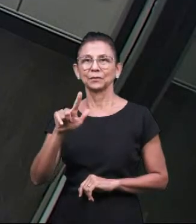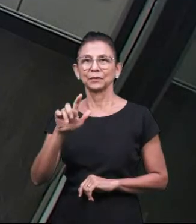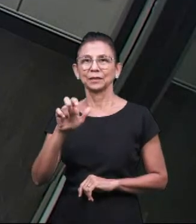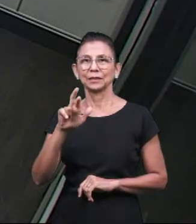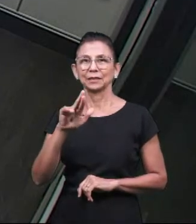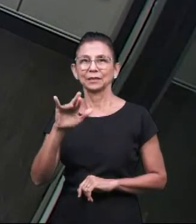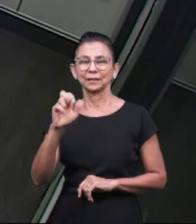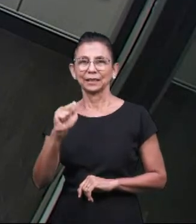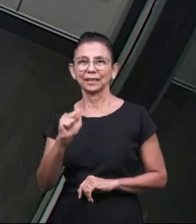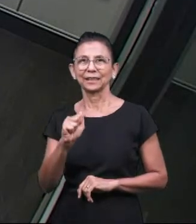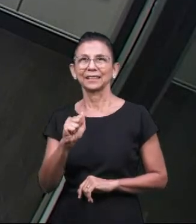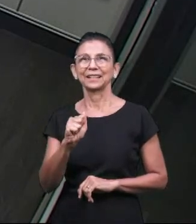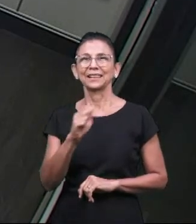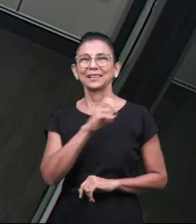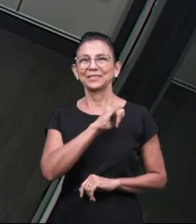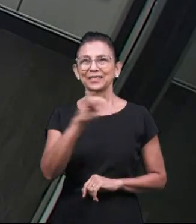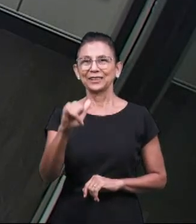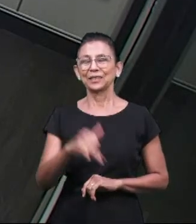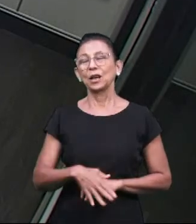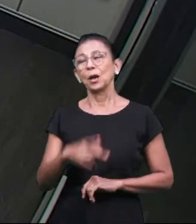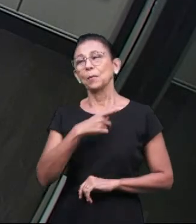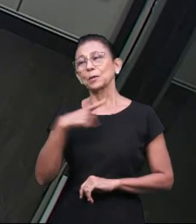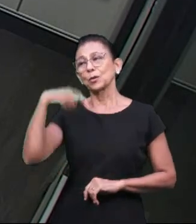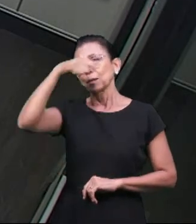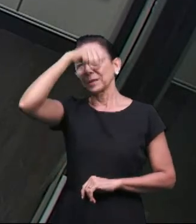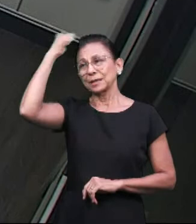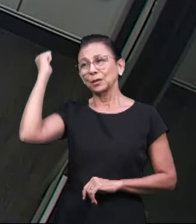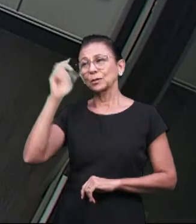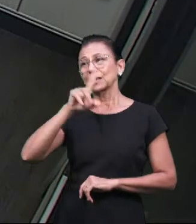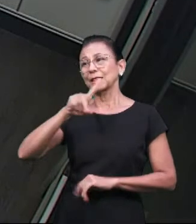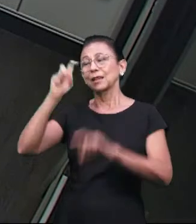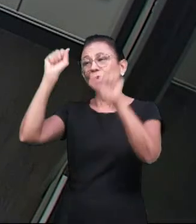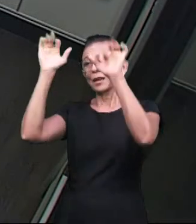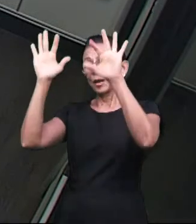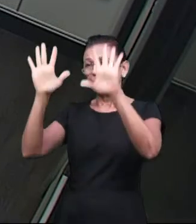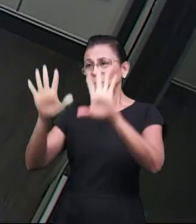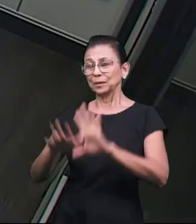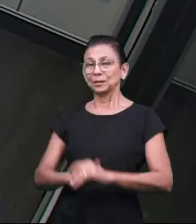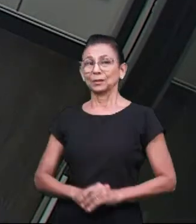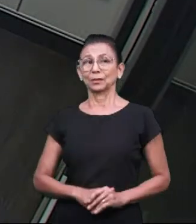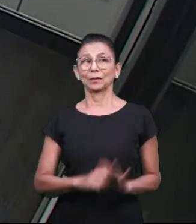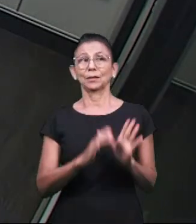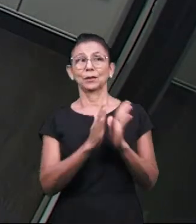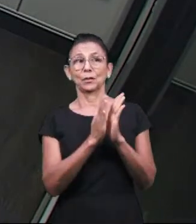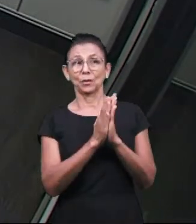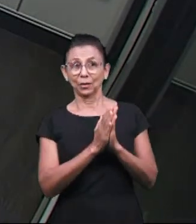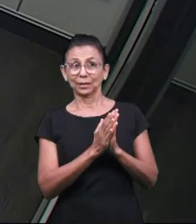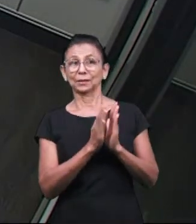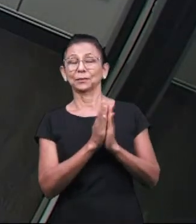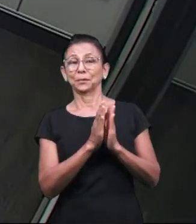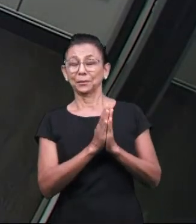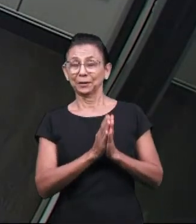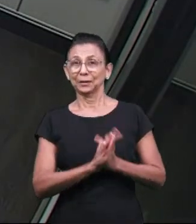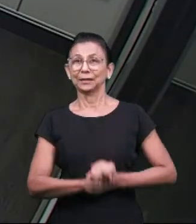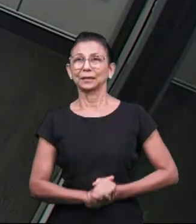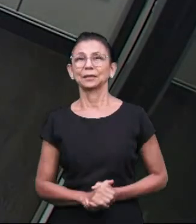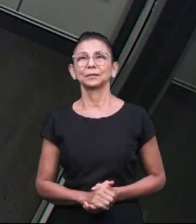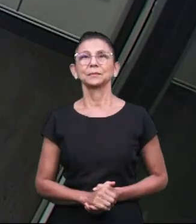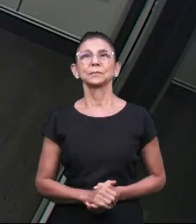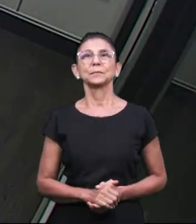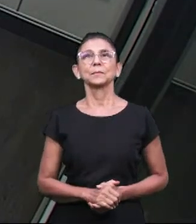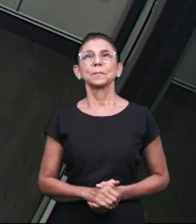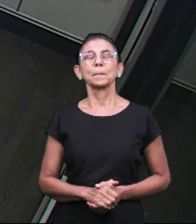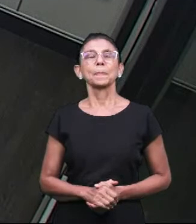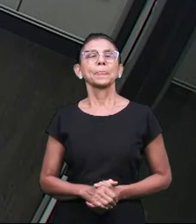abençoe. Muito obrigado. E ore mesmo, ore porque as mulheres, né? As mulheres oram. Eu